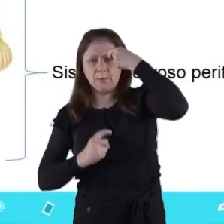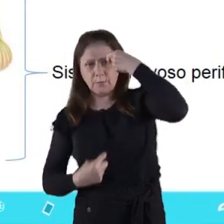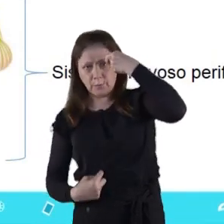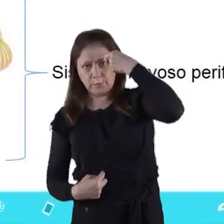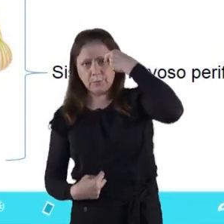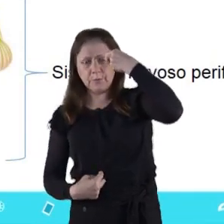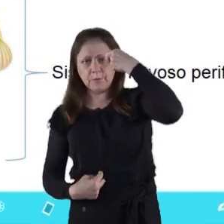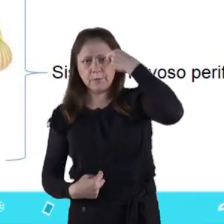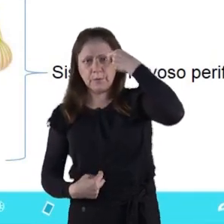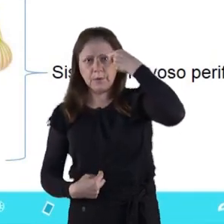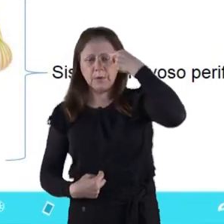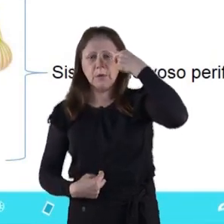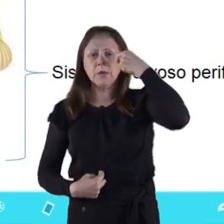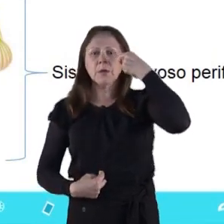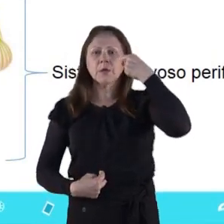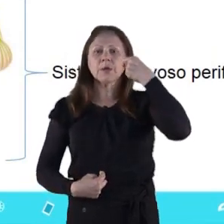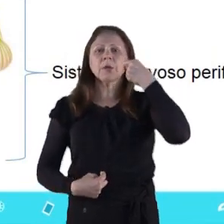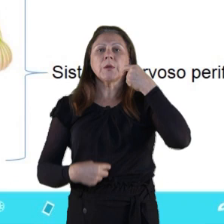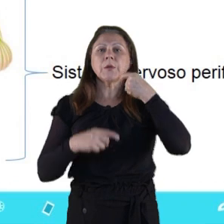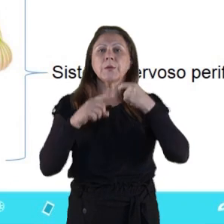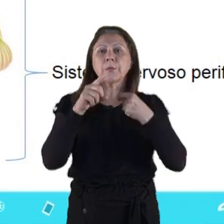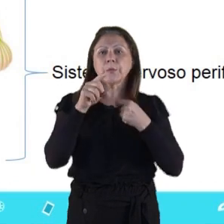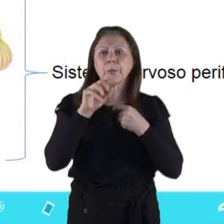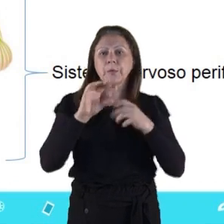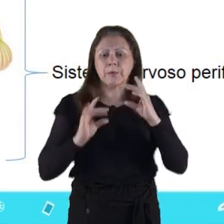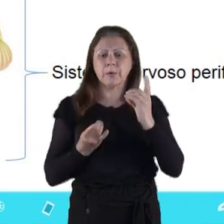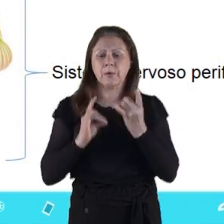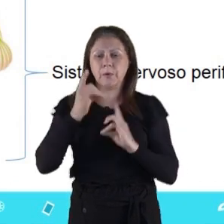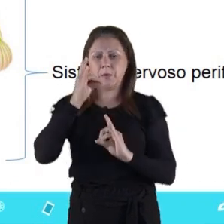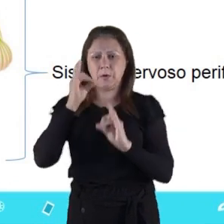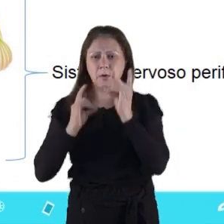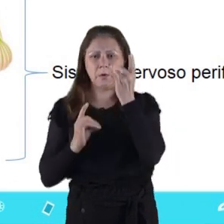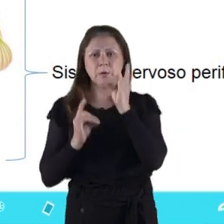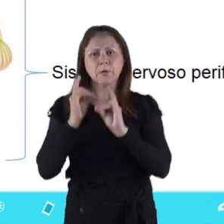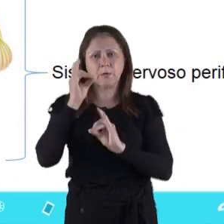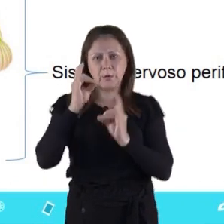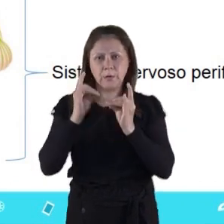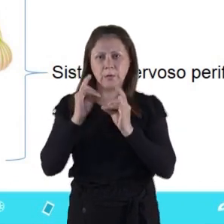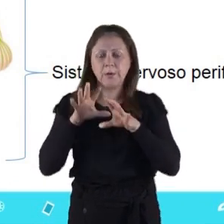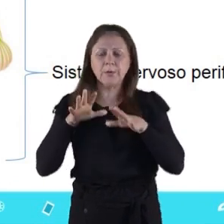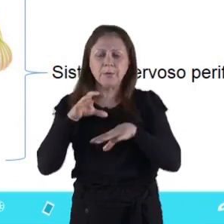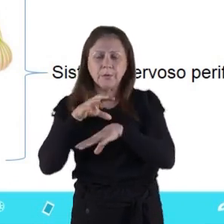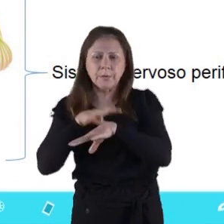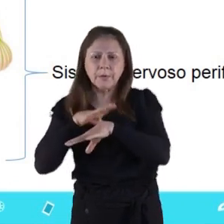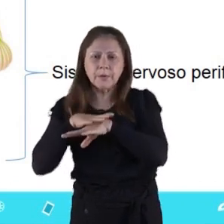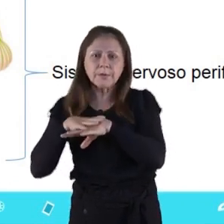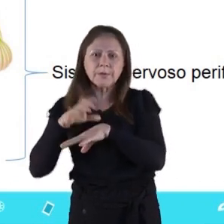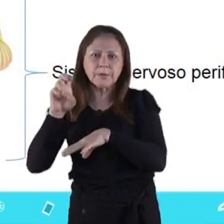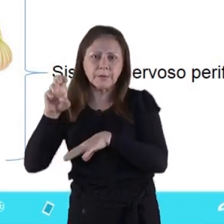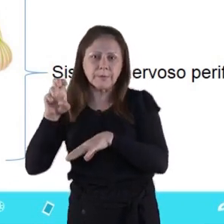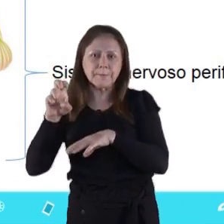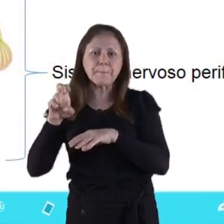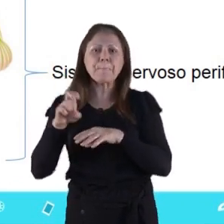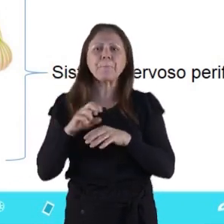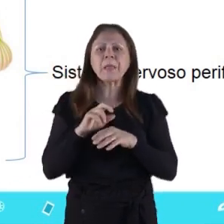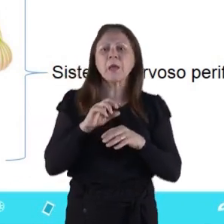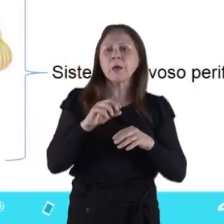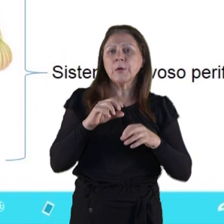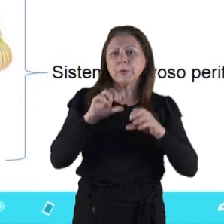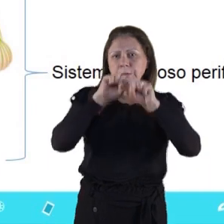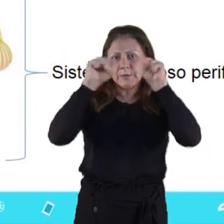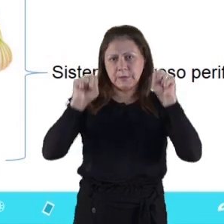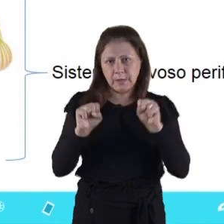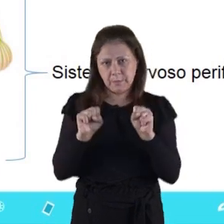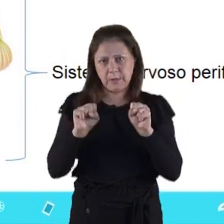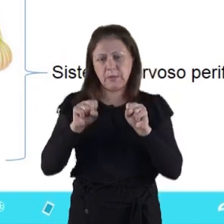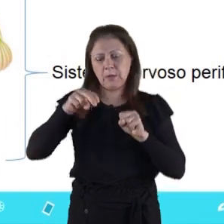sistema endócrino e do sistema sensorial. O sistema nervoso, ele é formado pelo cérebro e pela medula